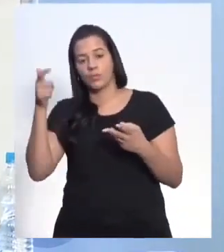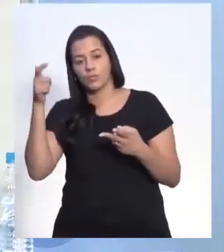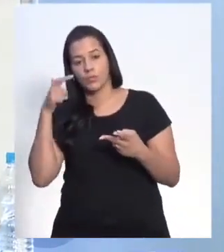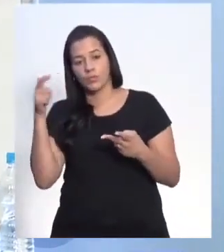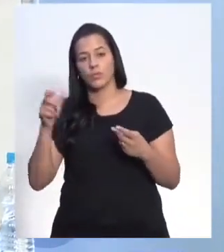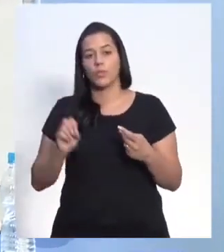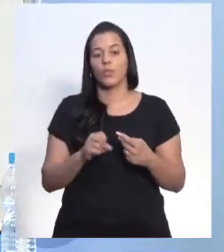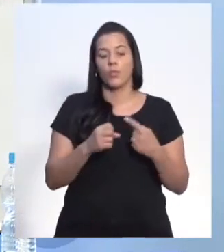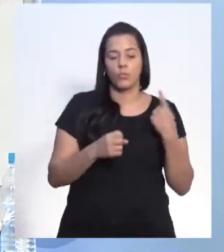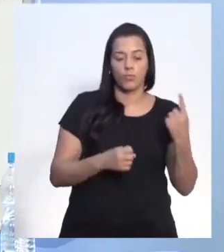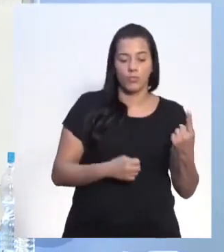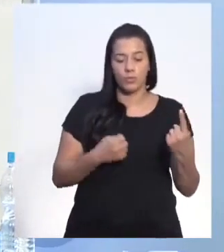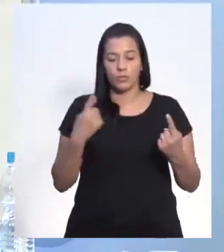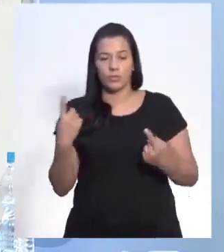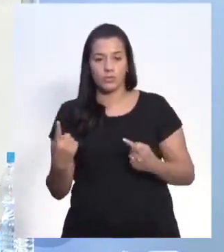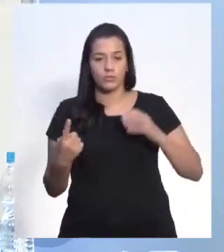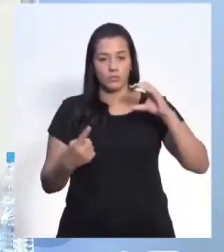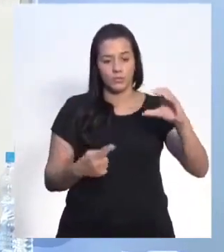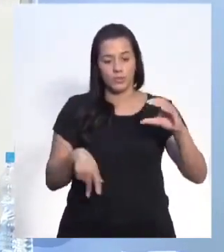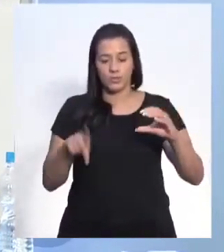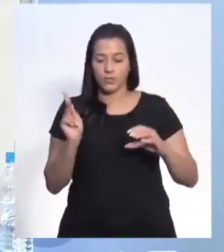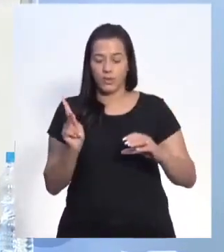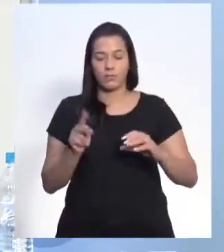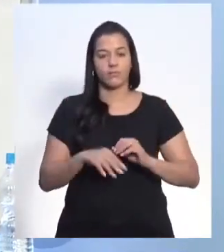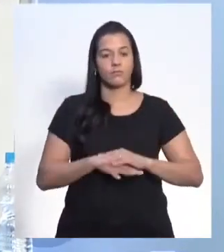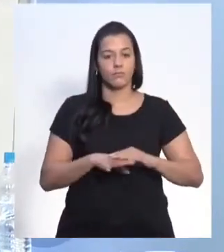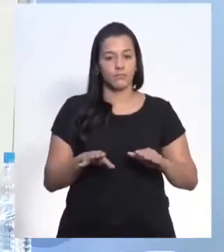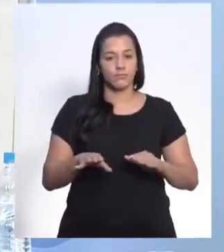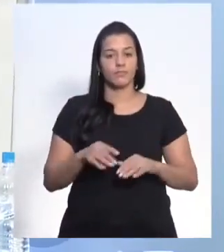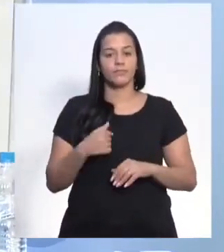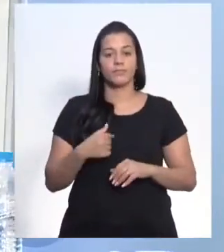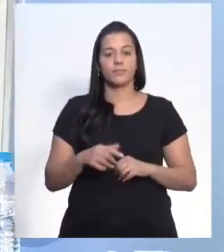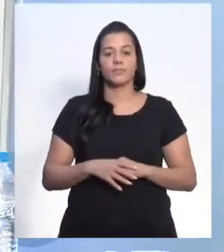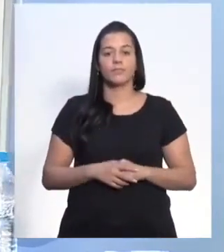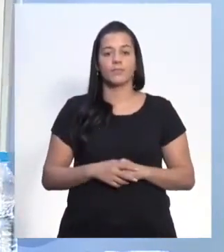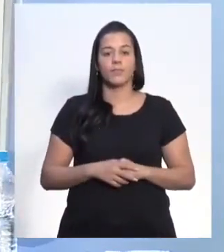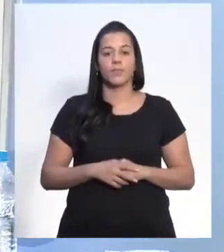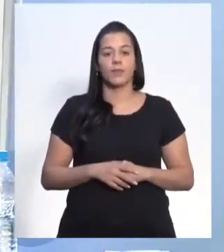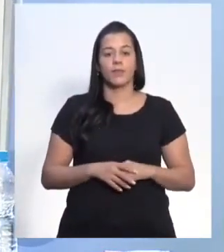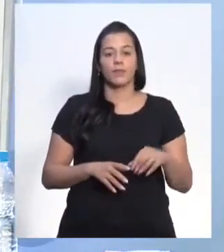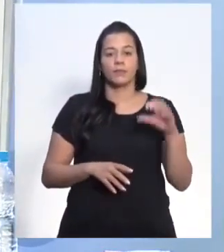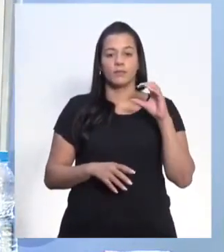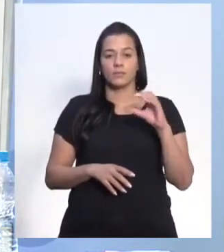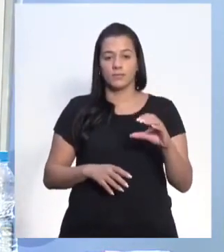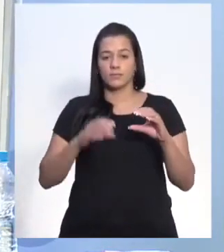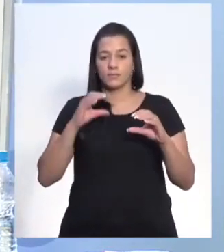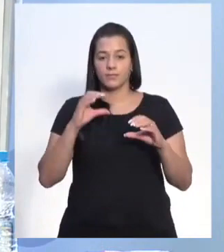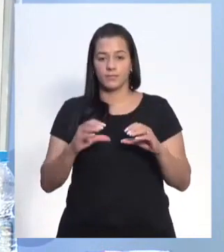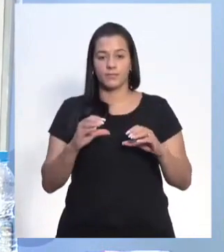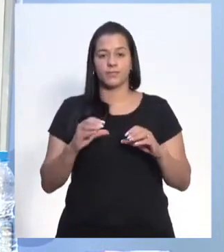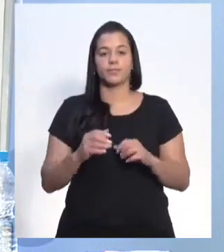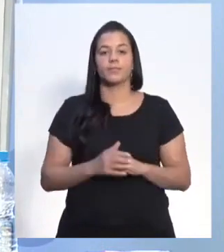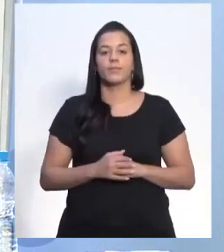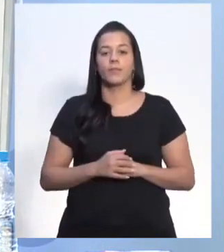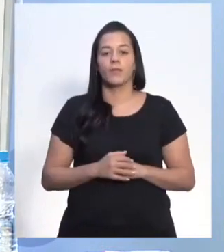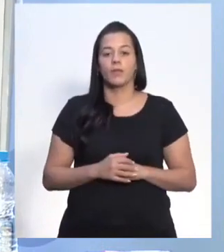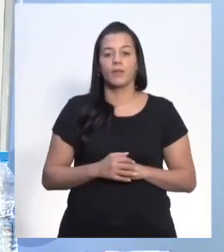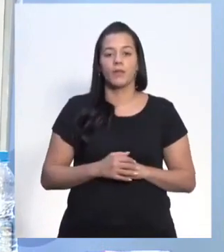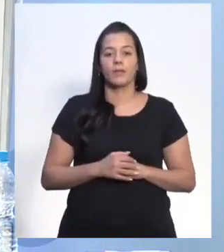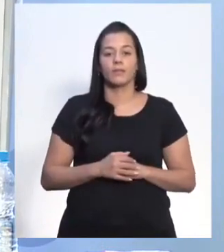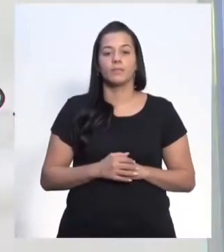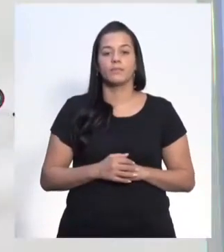ou uma cara e uma coroa. Então vamos escrever as opções. A gente pode ter cara, cara. A gente pode